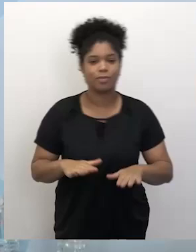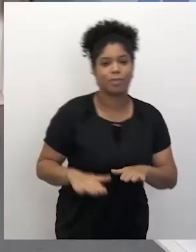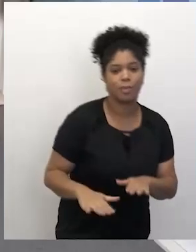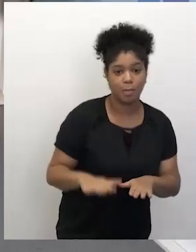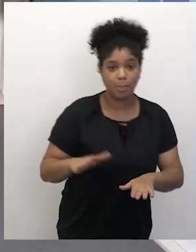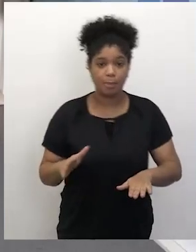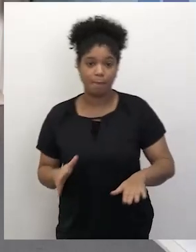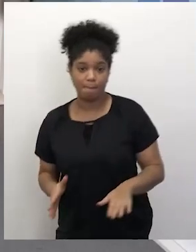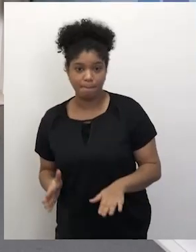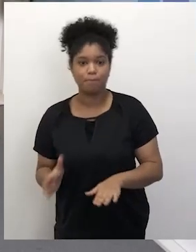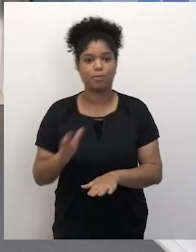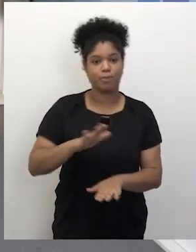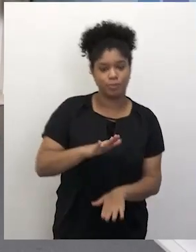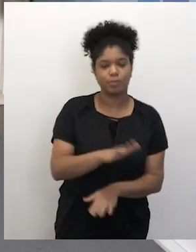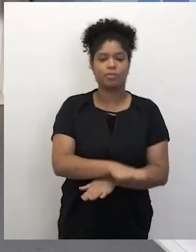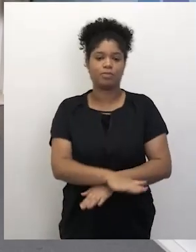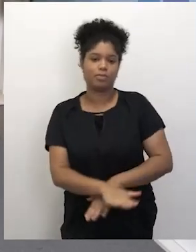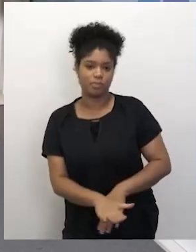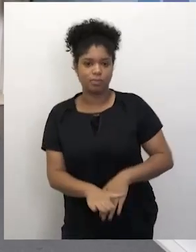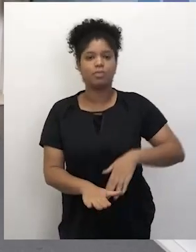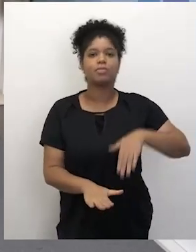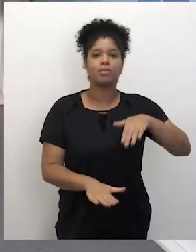Escorrega pra trás, ó!